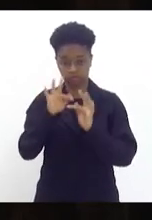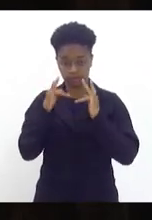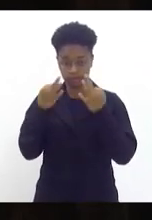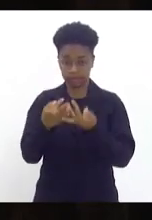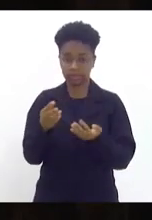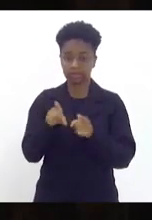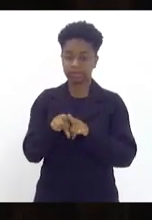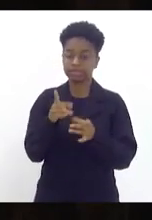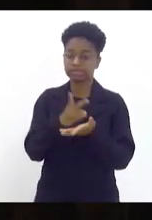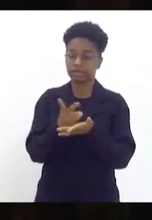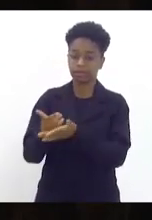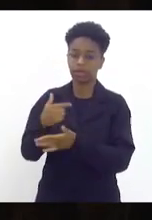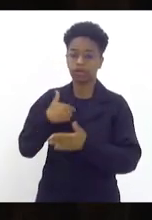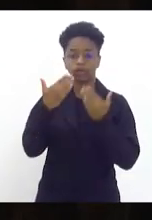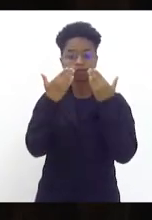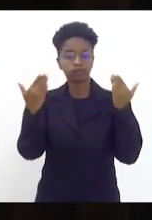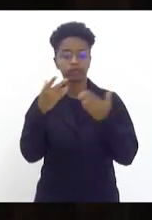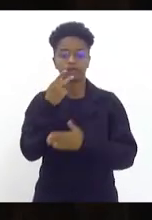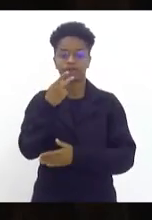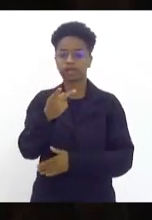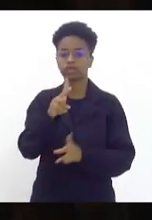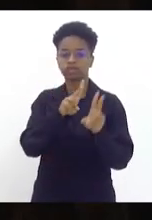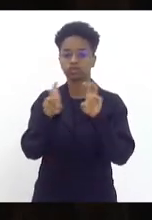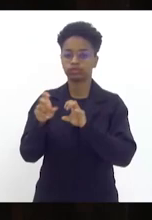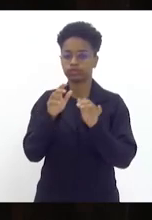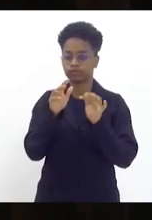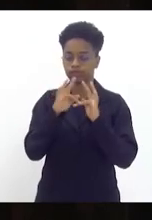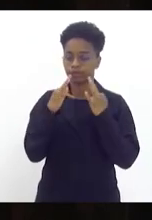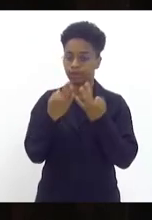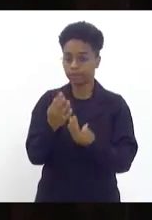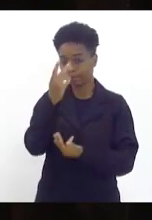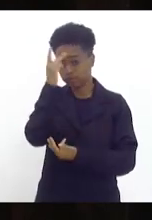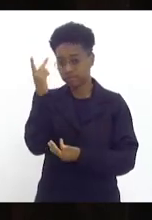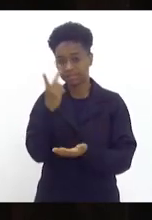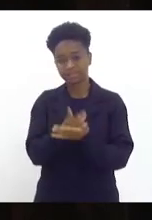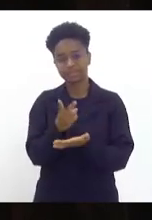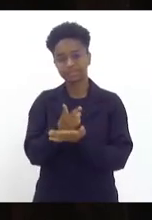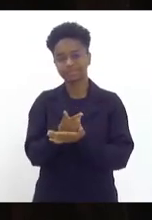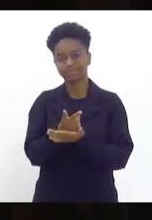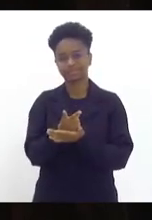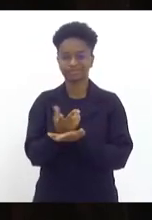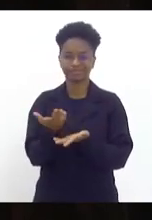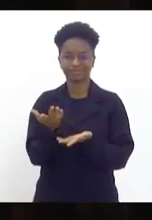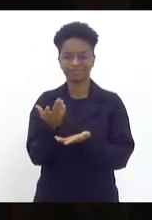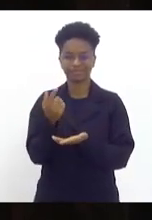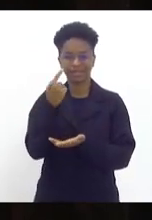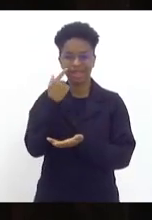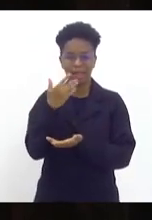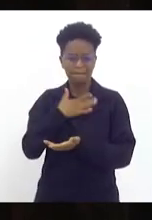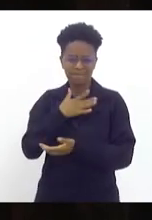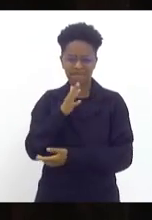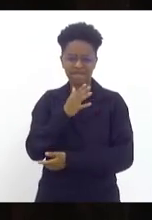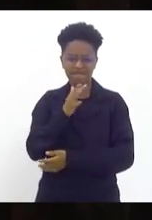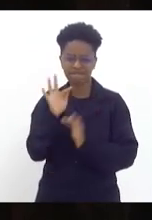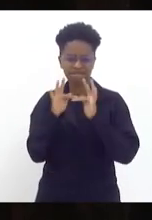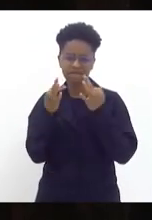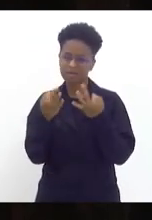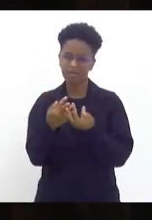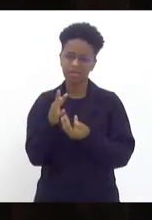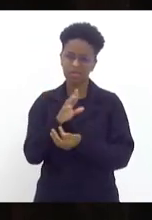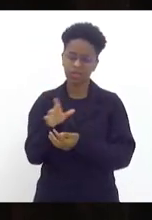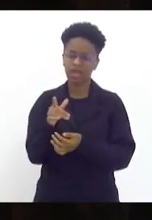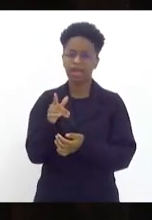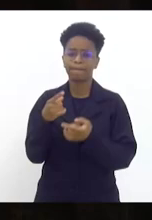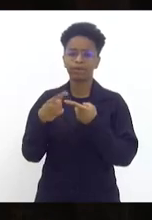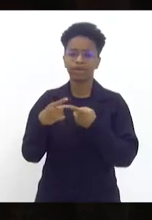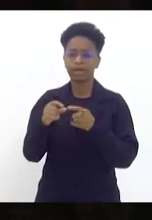falei em família publicamente, é interessante que as pessoas sempre estão assim, mas estou pensando na minha família. É impossível a gente ouvir um